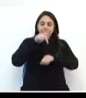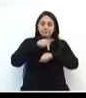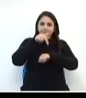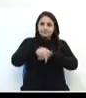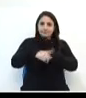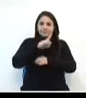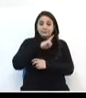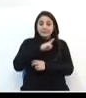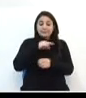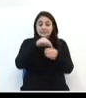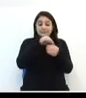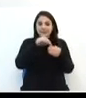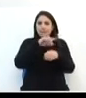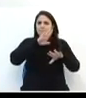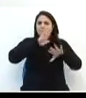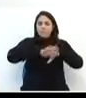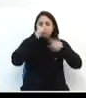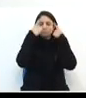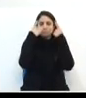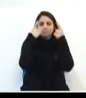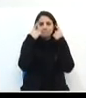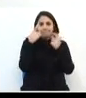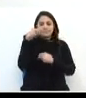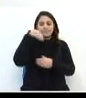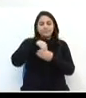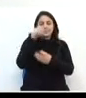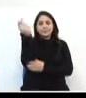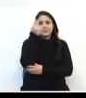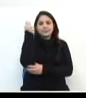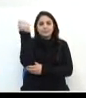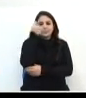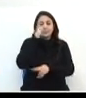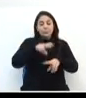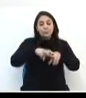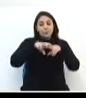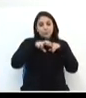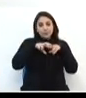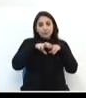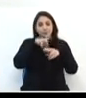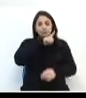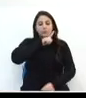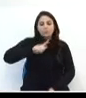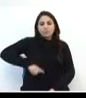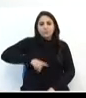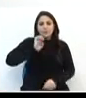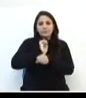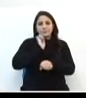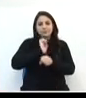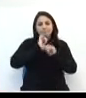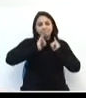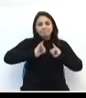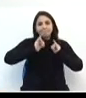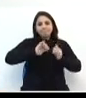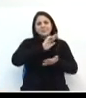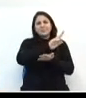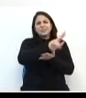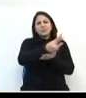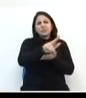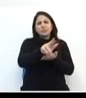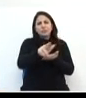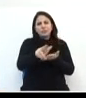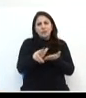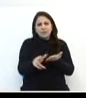Passo Fundo está entre as cidades mais violentas do Rio Grande do Sul e, por isso, o governo do estado anunciou uma